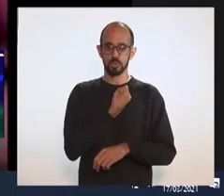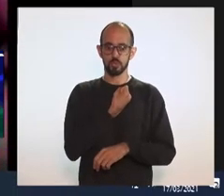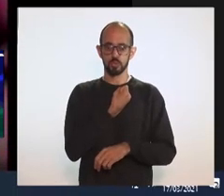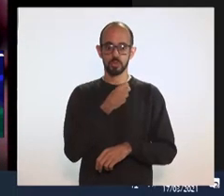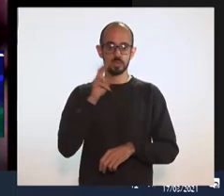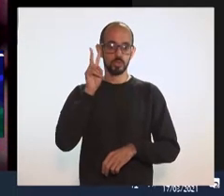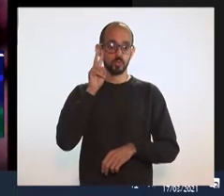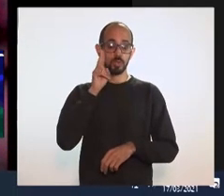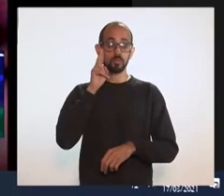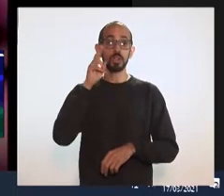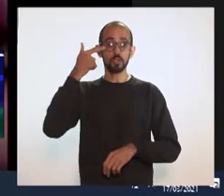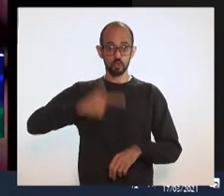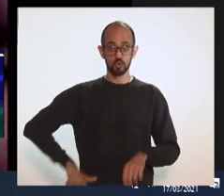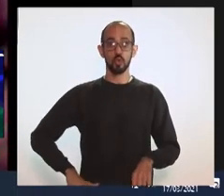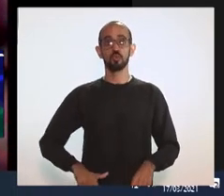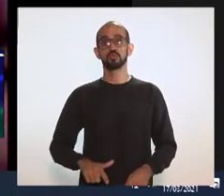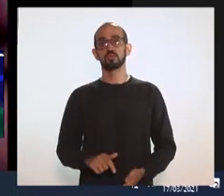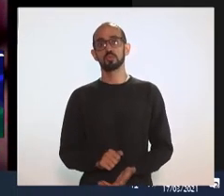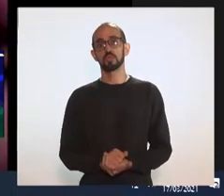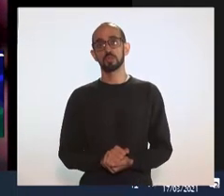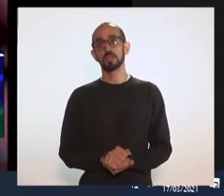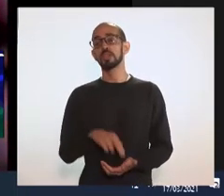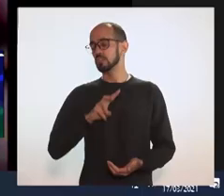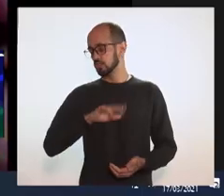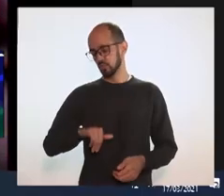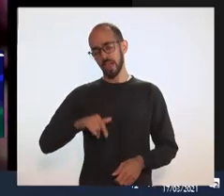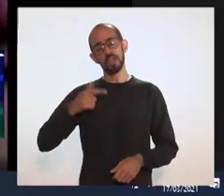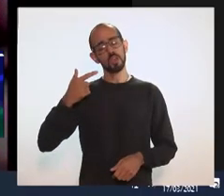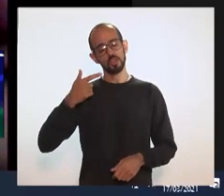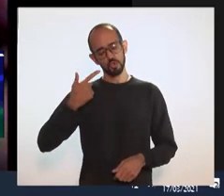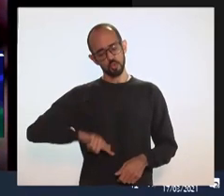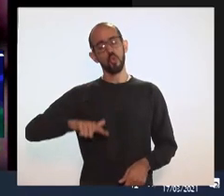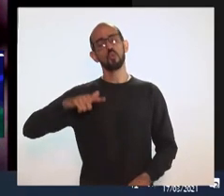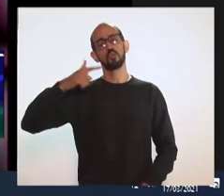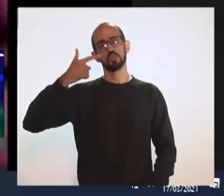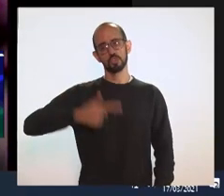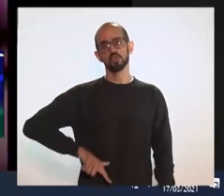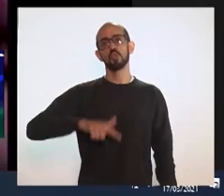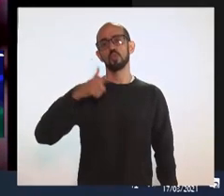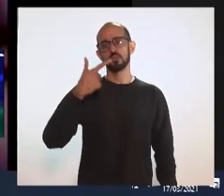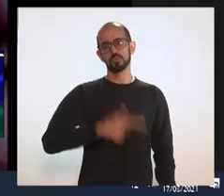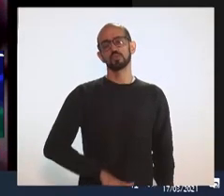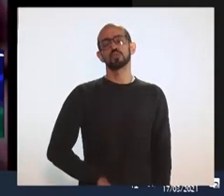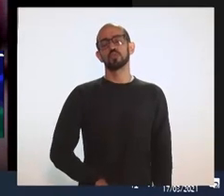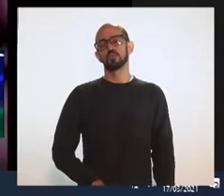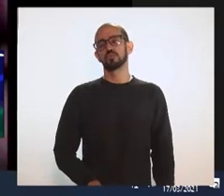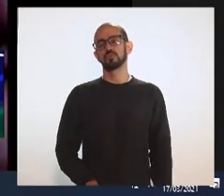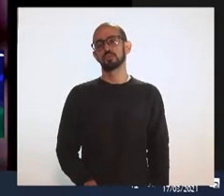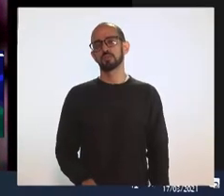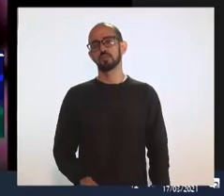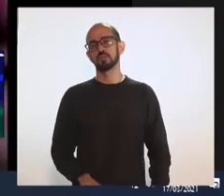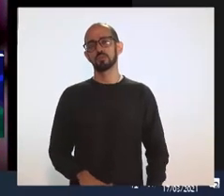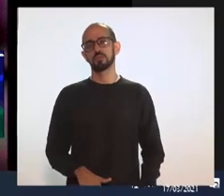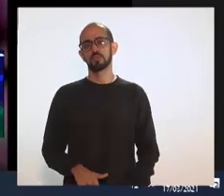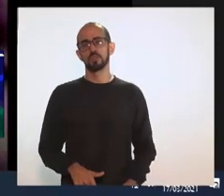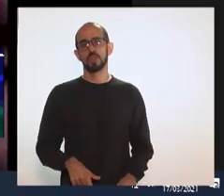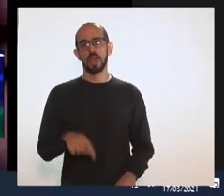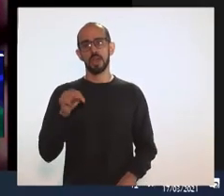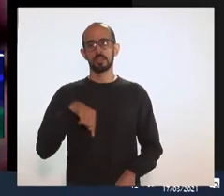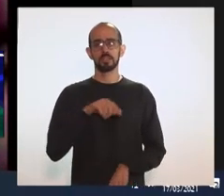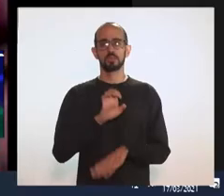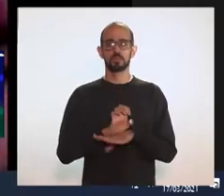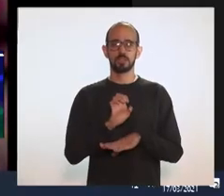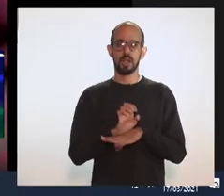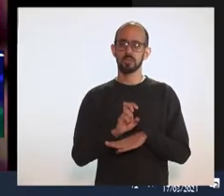tivemos novo recorde e vamos seguir tendo recordes de internação no nosso estado. Vocês sabem o que isso